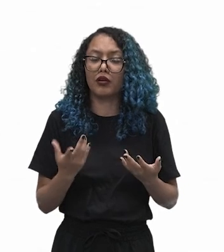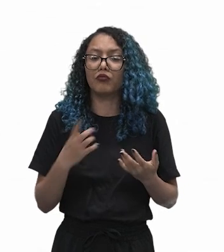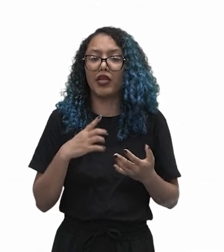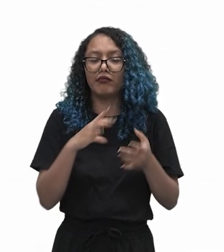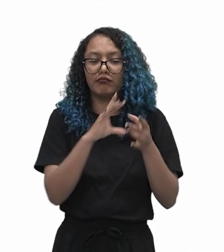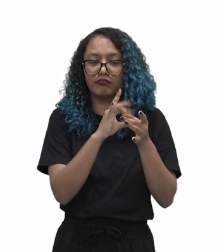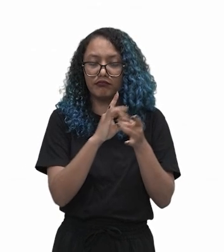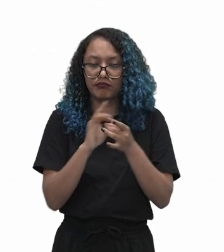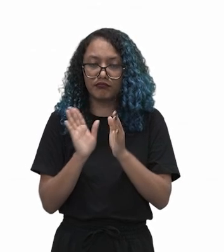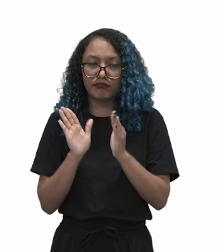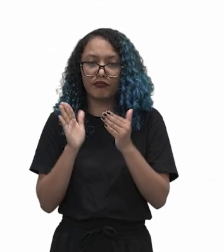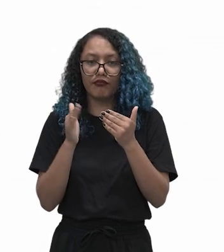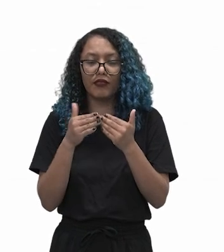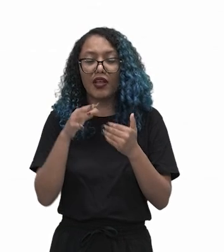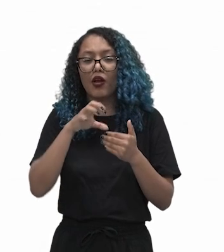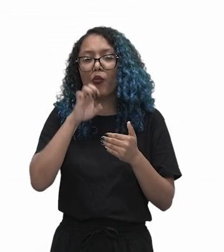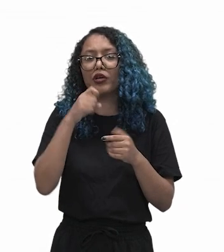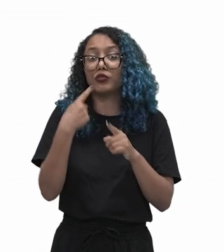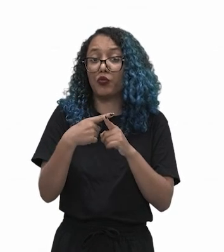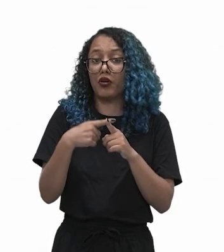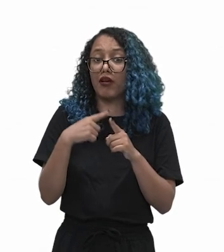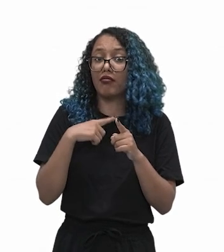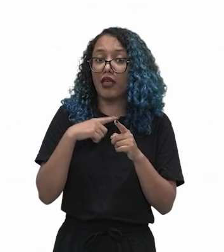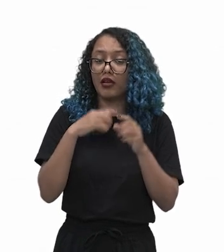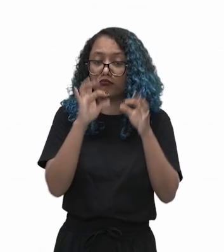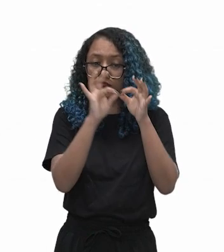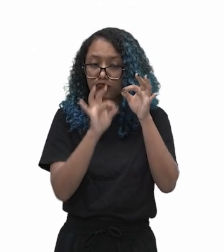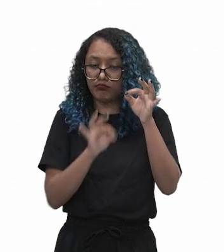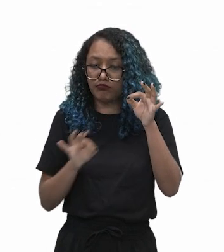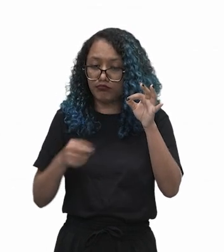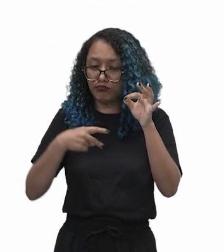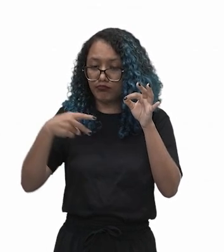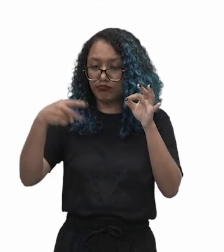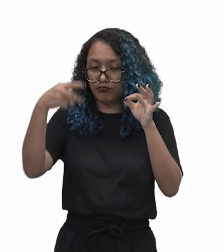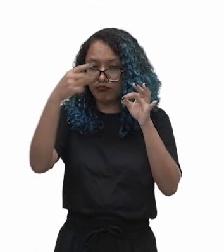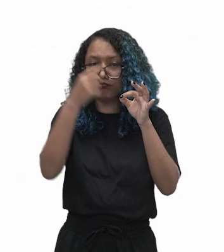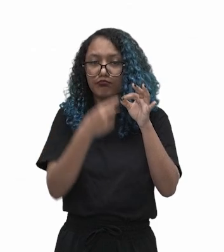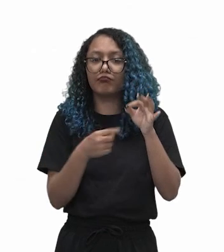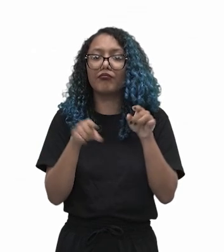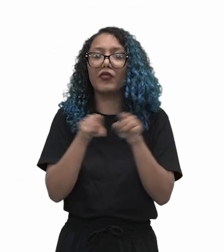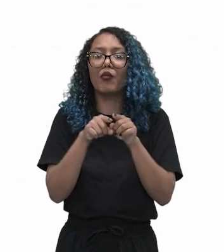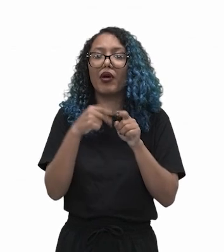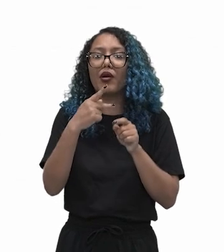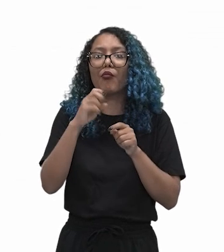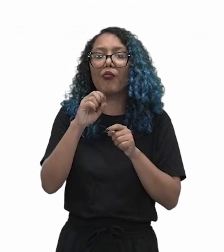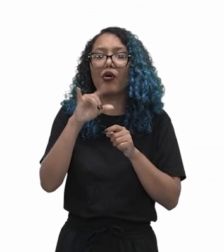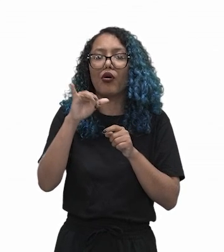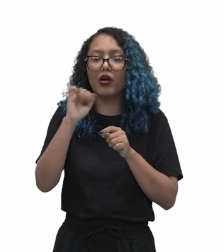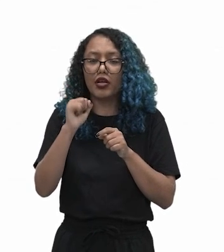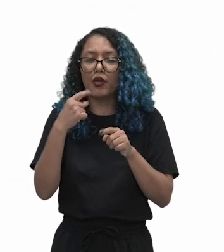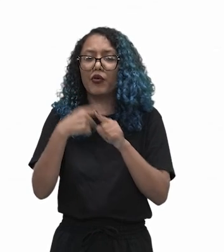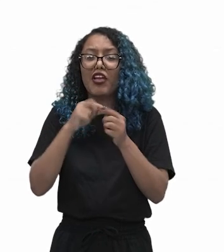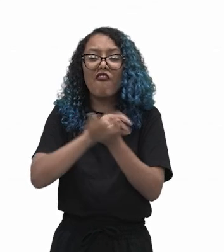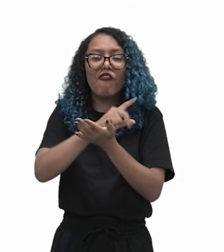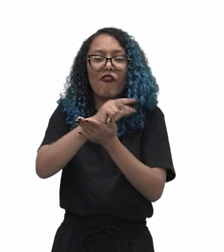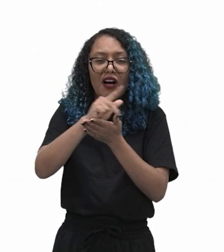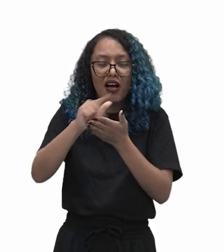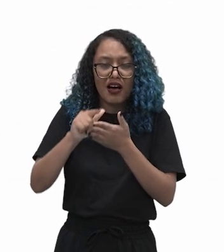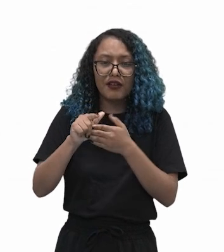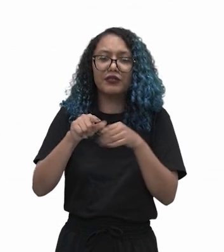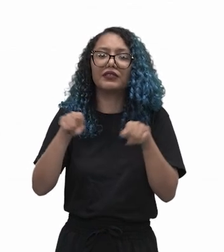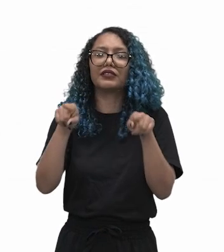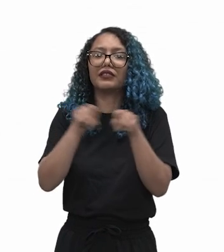cíclica, aromática, porque tem núcleos aromáticos, polinuclear, porque tem mais de um, e condensados, porque